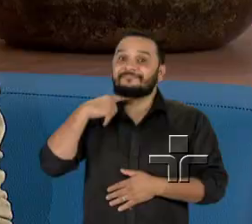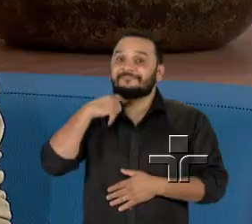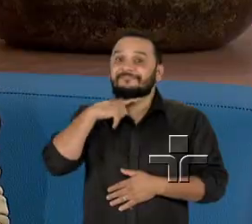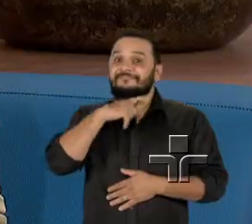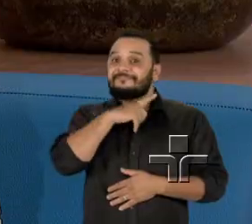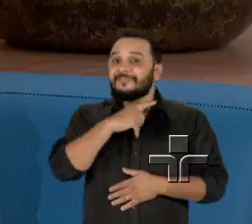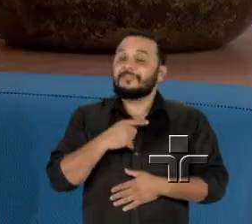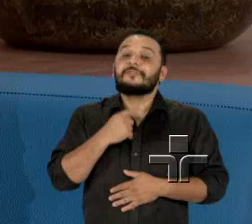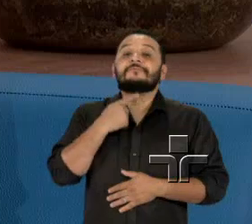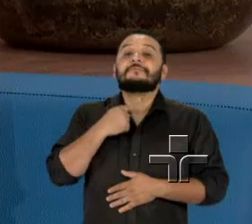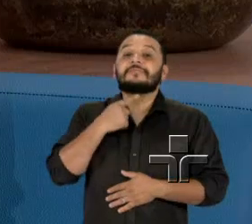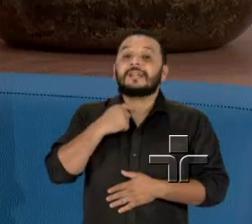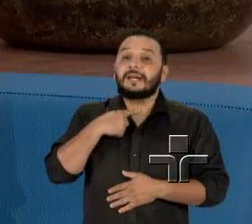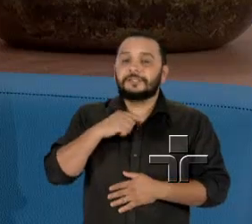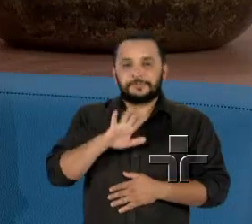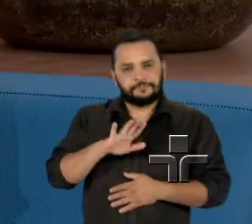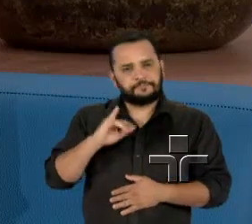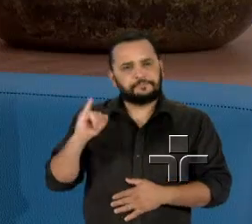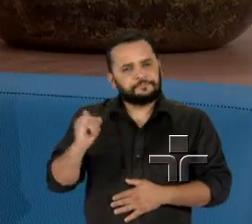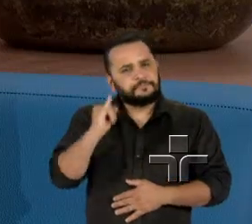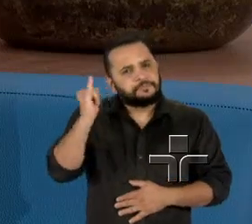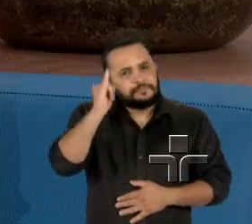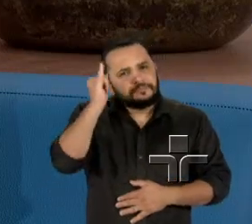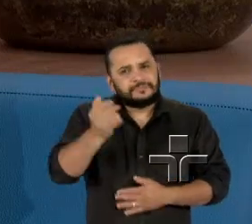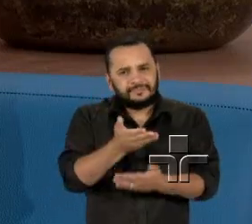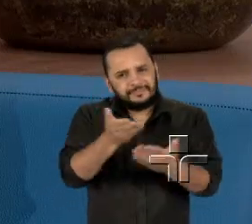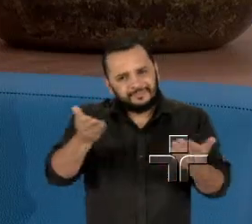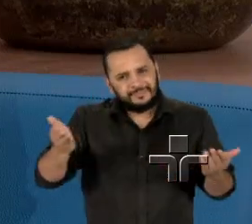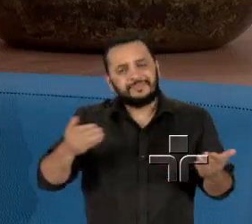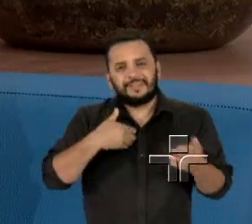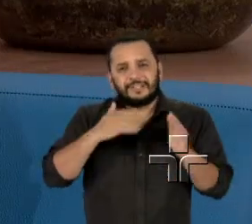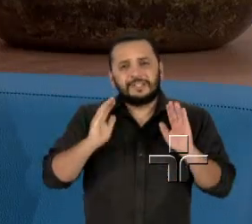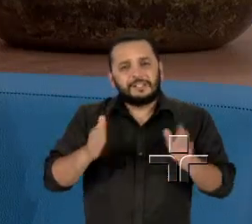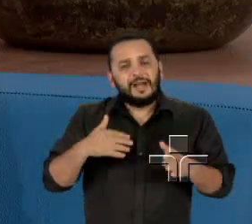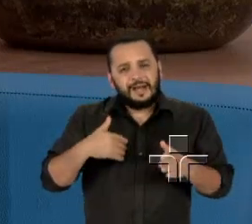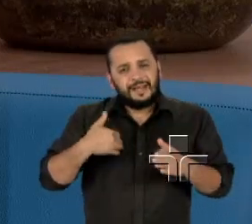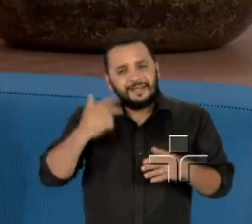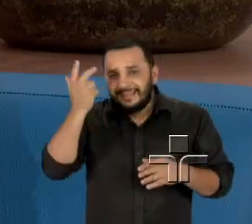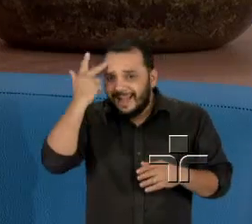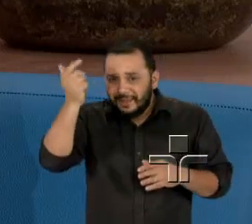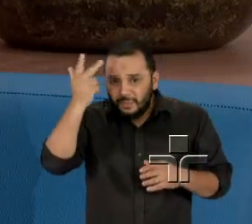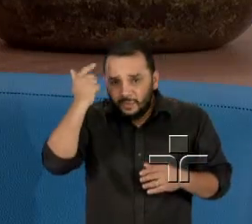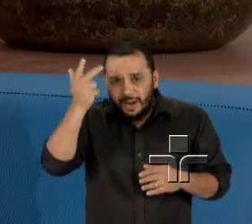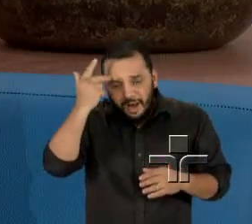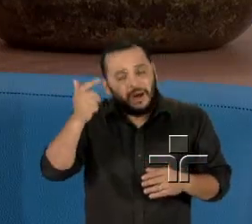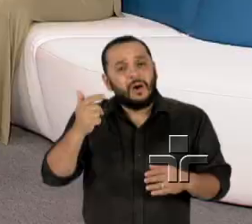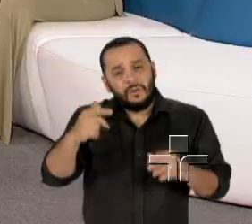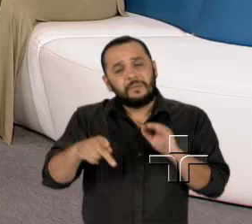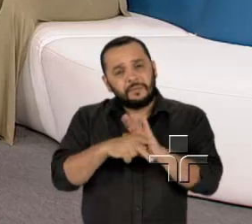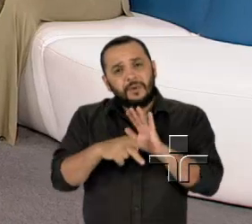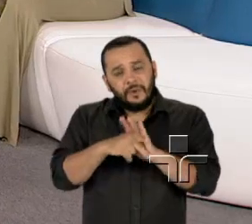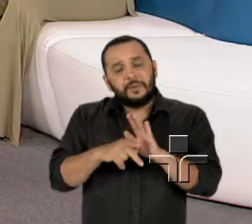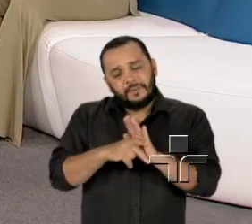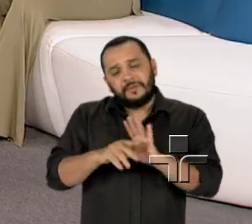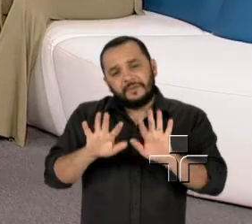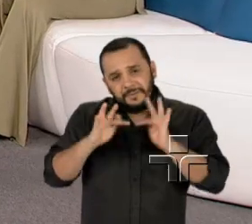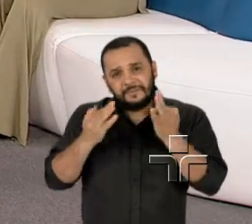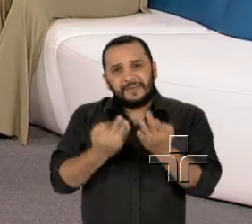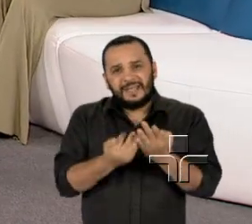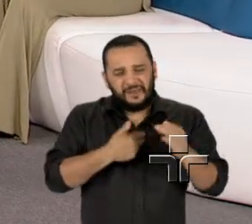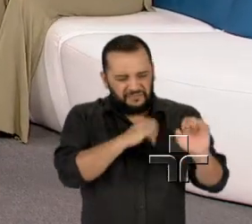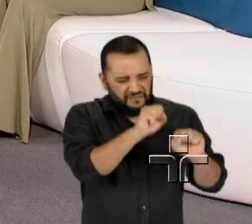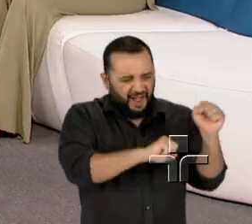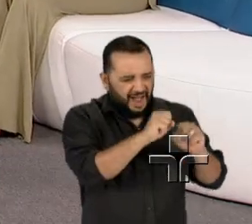Que o importante é você tentar dar bastante produtos in natura para a família, certeza, né? Evitar os processados. Como é que é